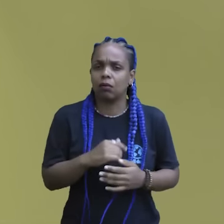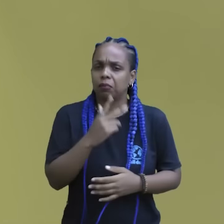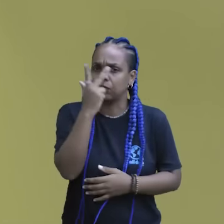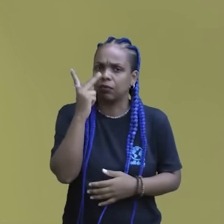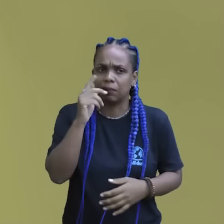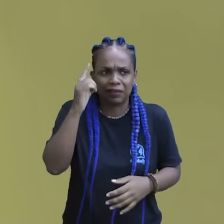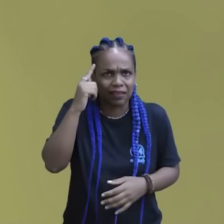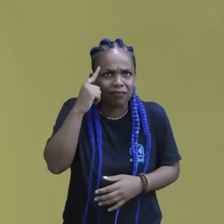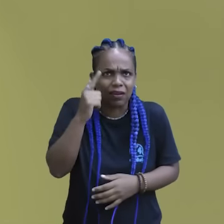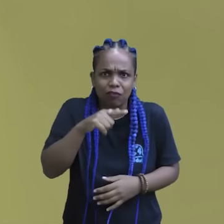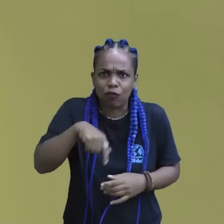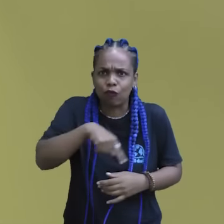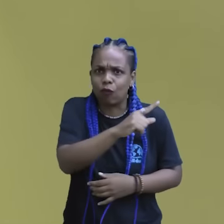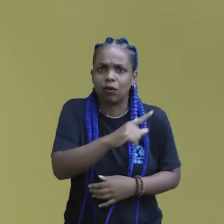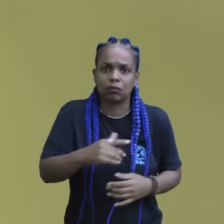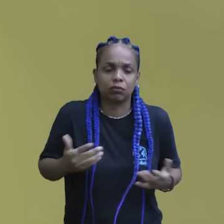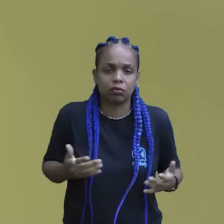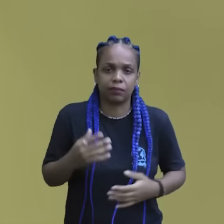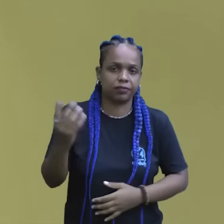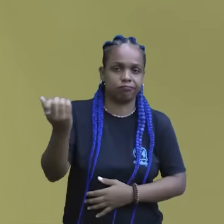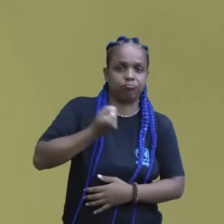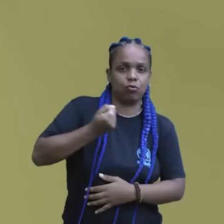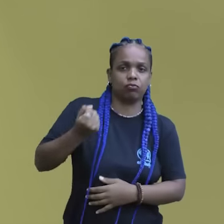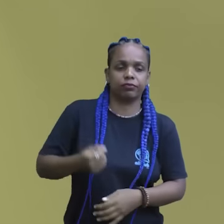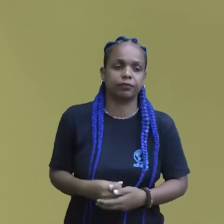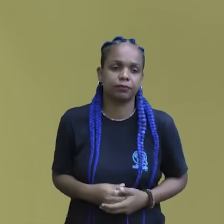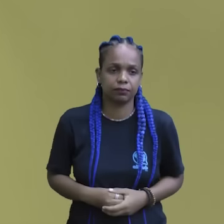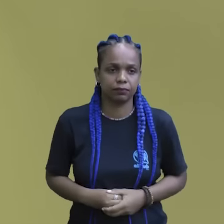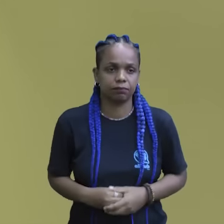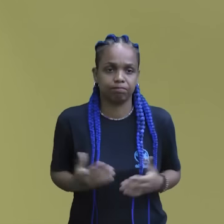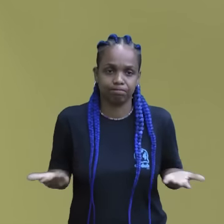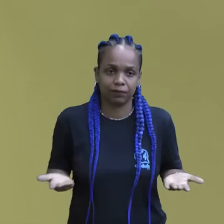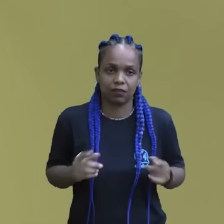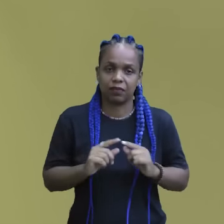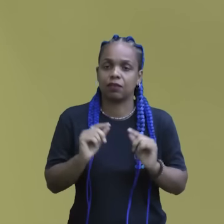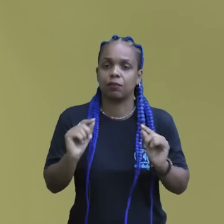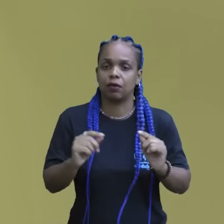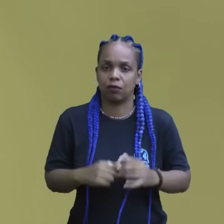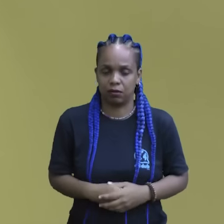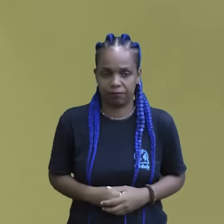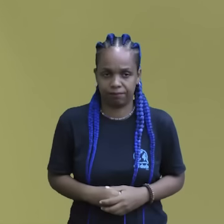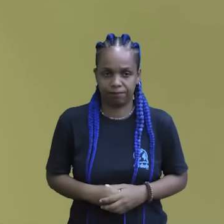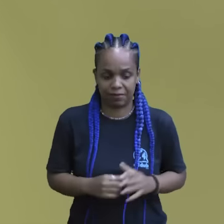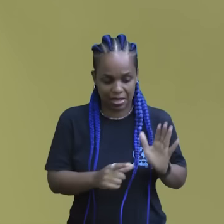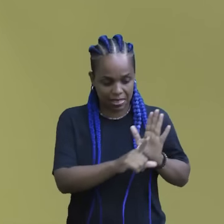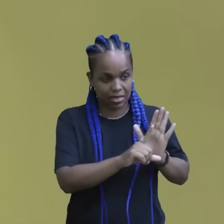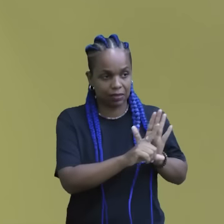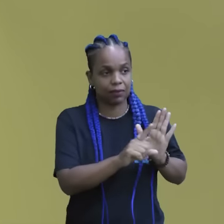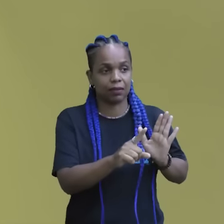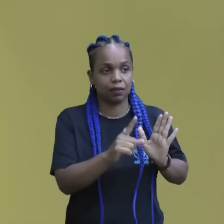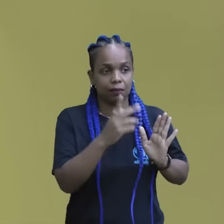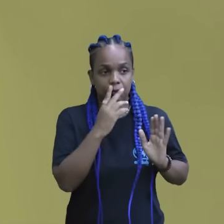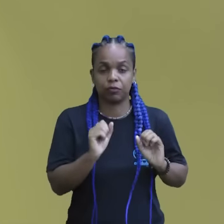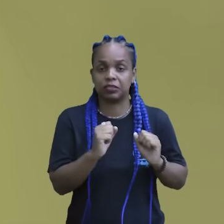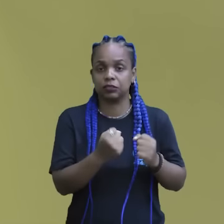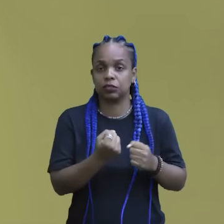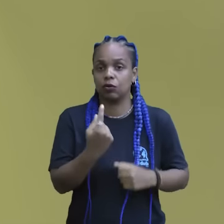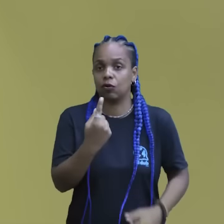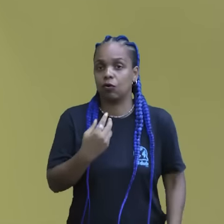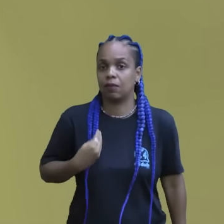estúpida a lei que, para proteger uma vida provável, sacrifica duas? Sim, duas, porque a